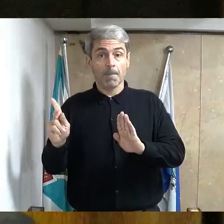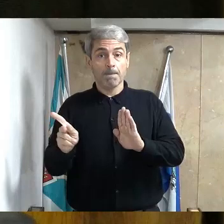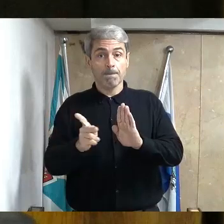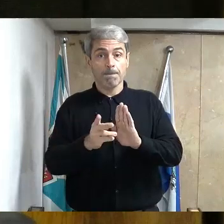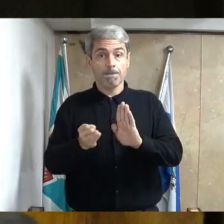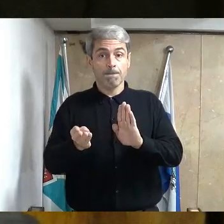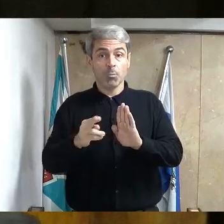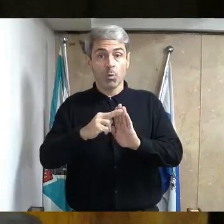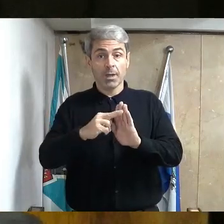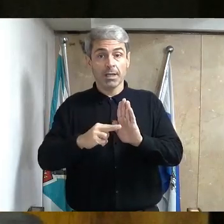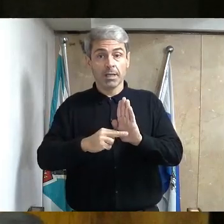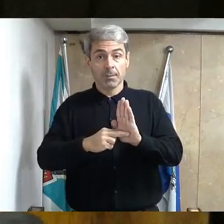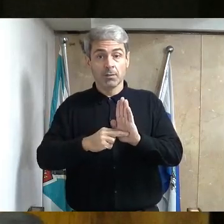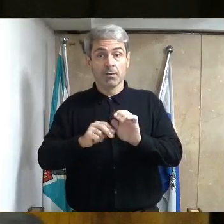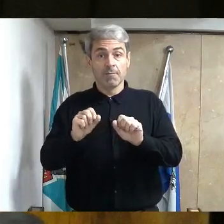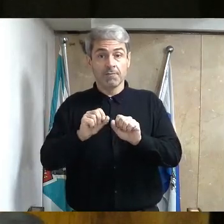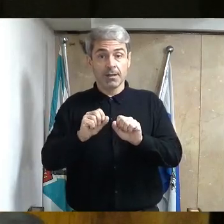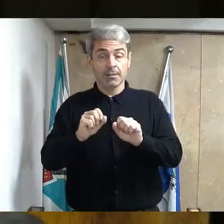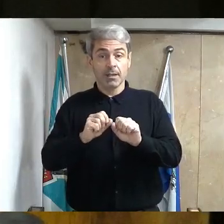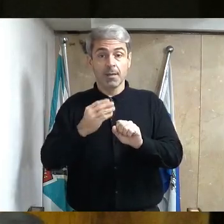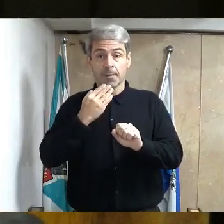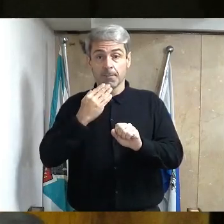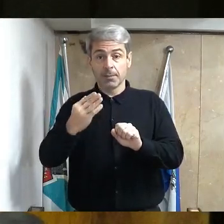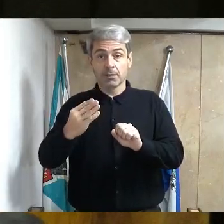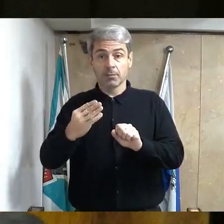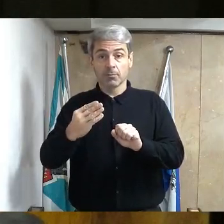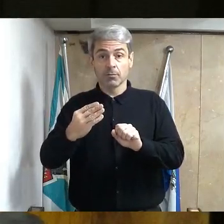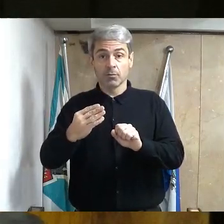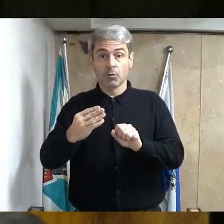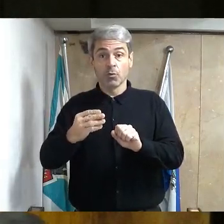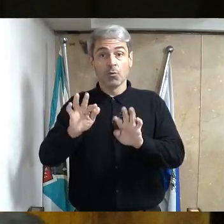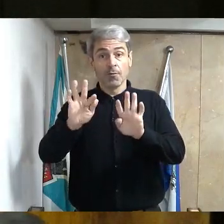um requerimento pedindo a suspensão